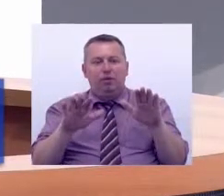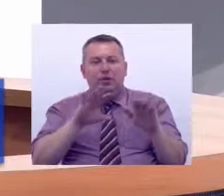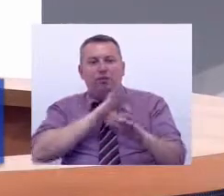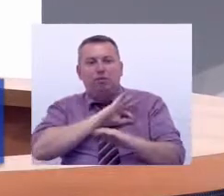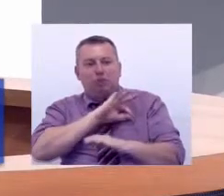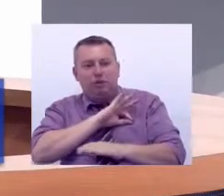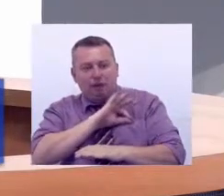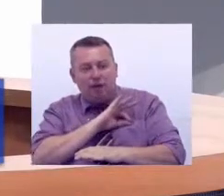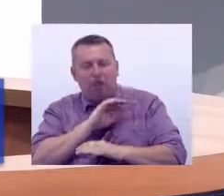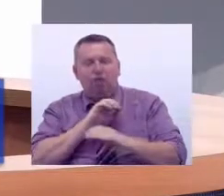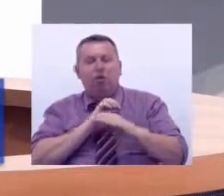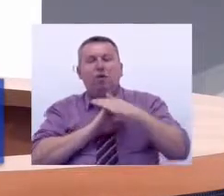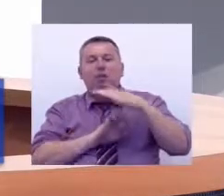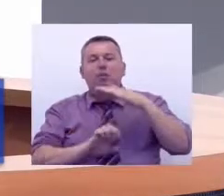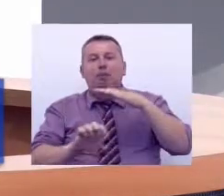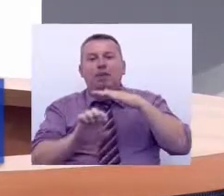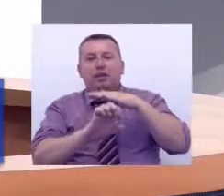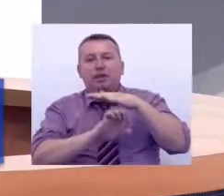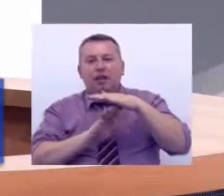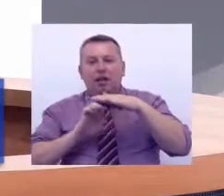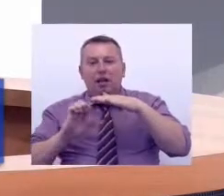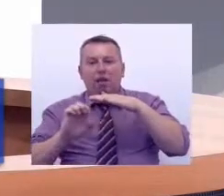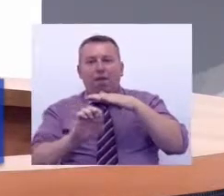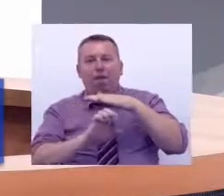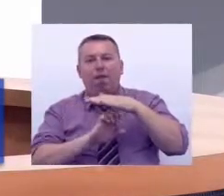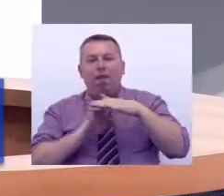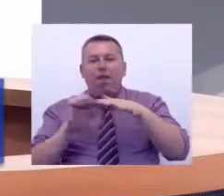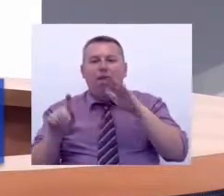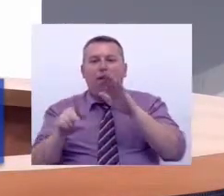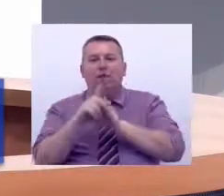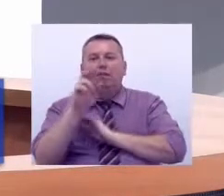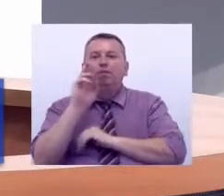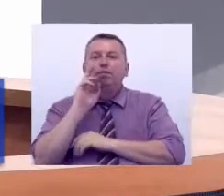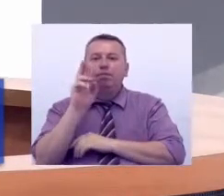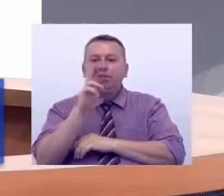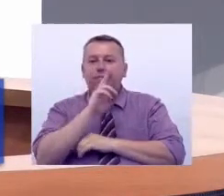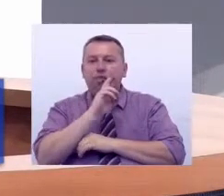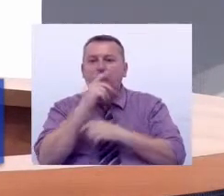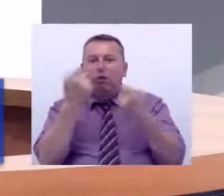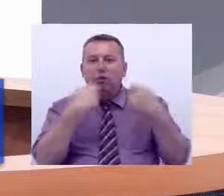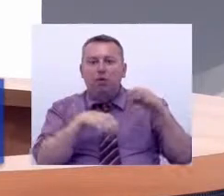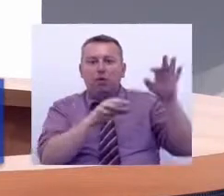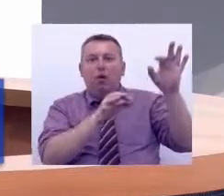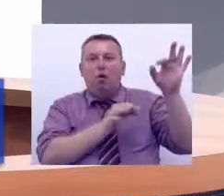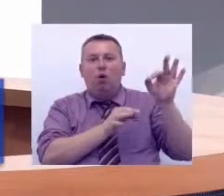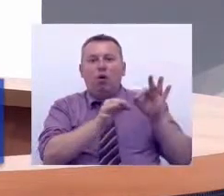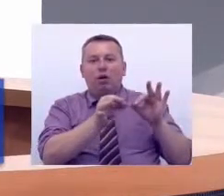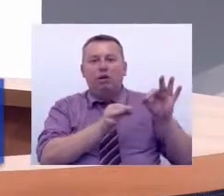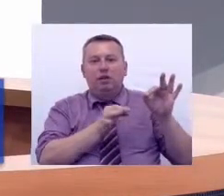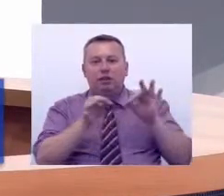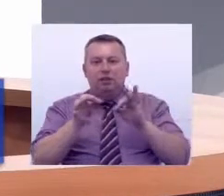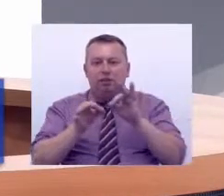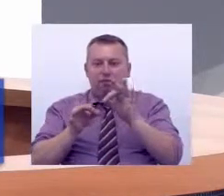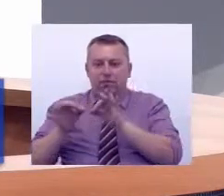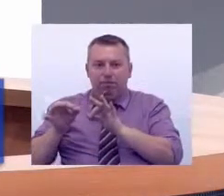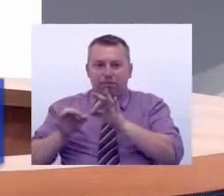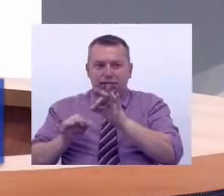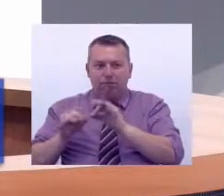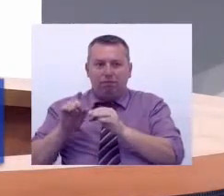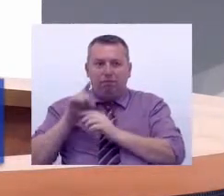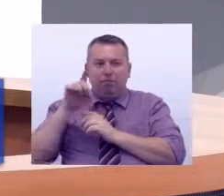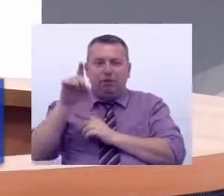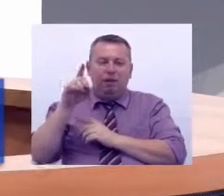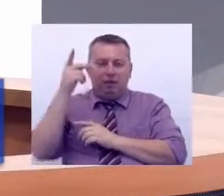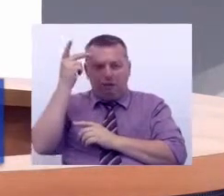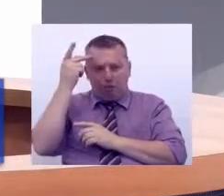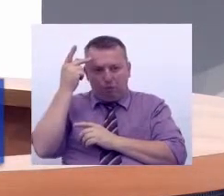os empresários do setor de gastronomia, deveriam se organizar, assim como o pessoal que se organiza lá na Benedito